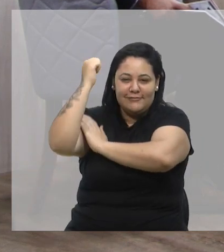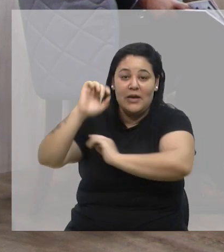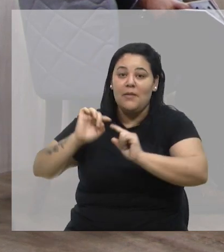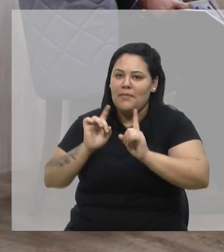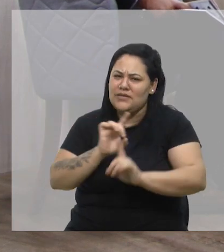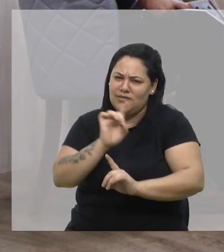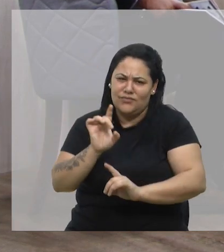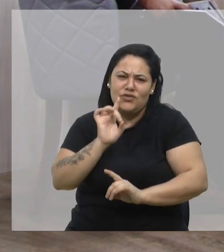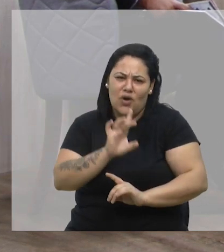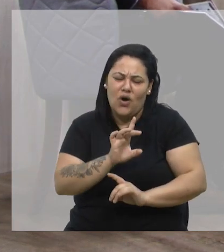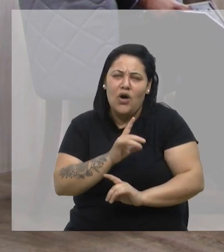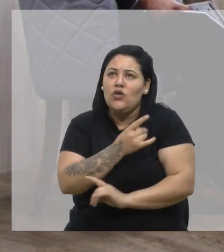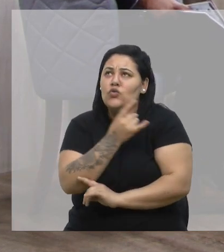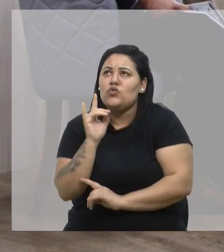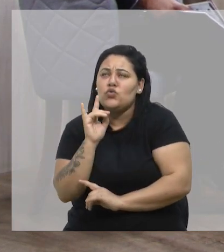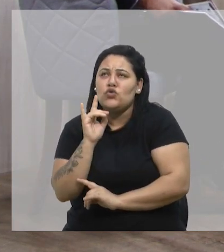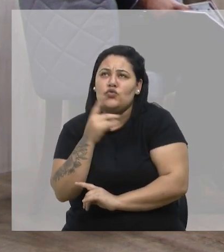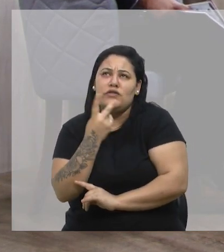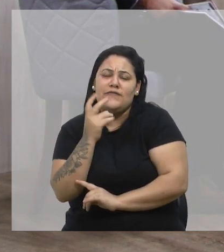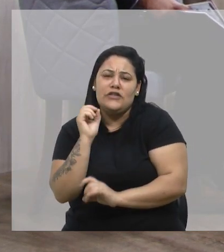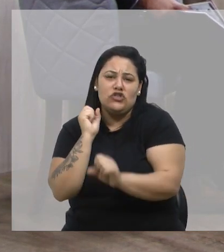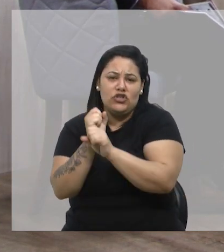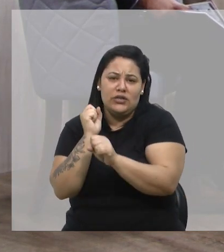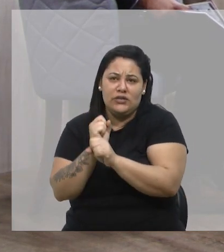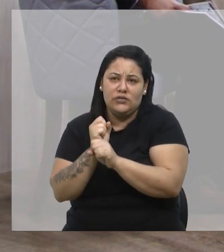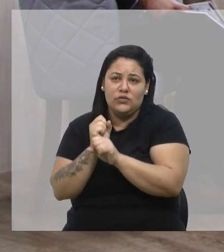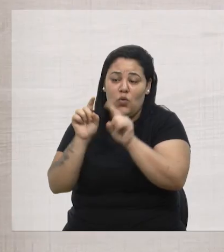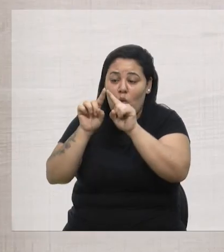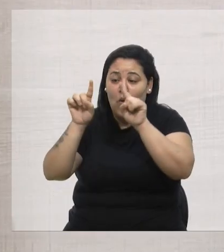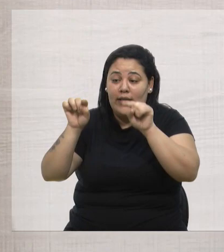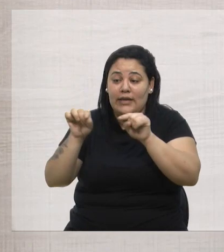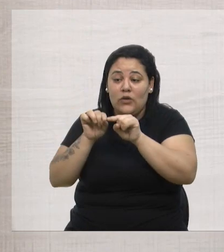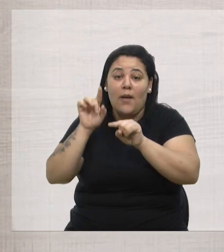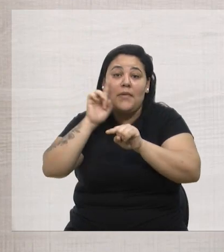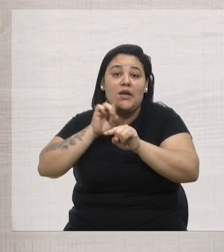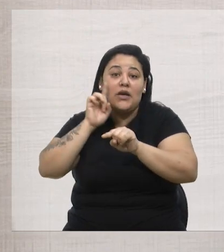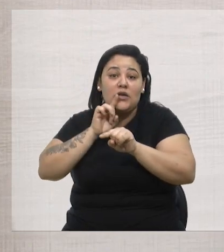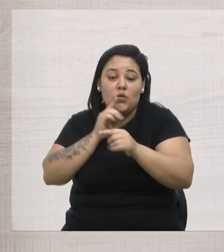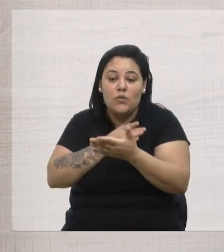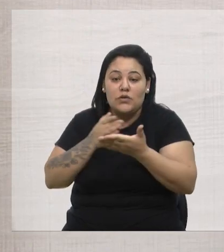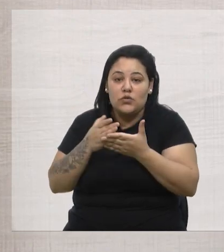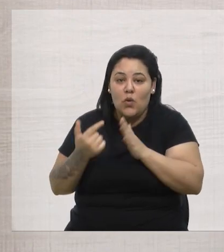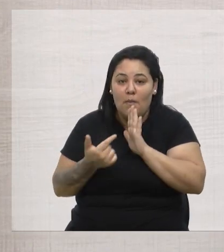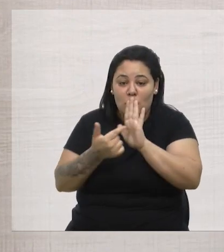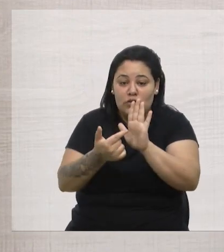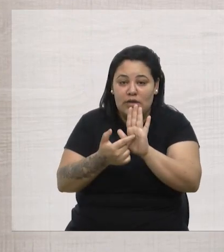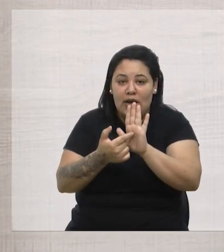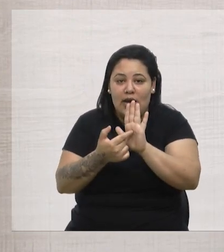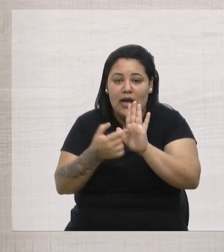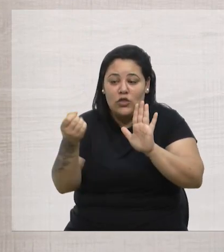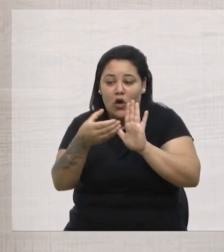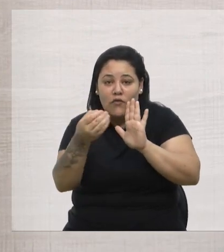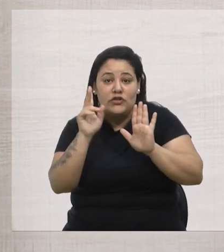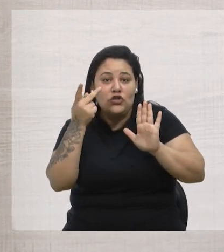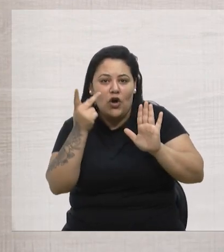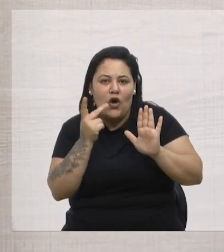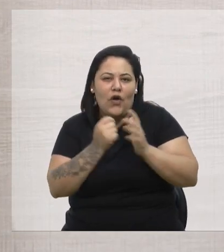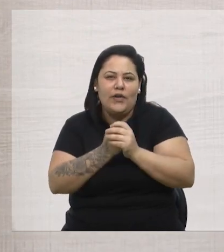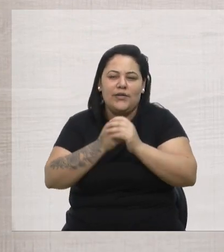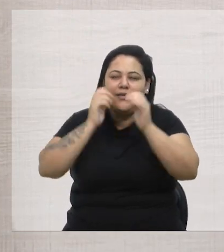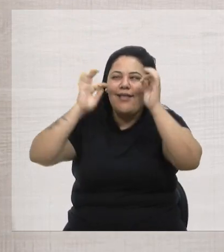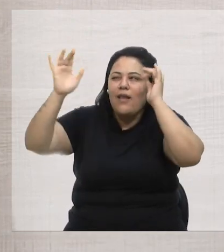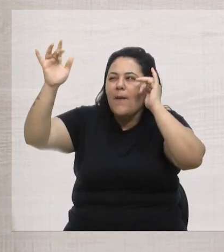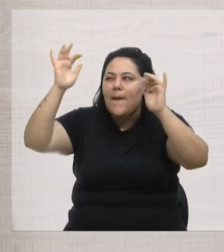somente. Nos últimos anos, também nos últimos 20 anos, o quadrinho americano ele começou a trazer novas abordagens, mais voltadas